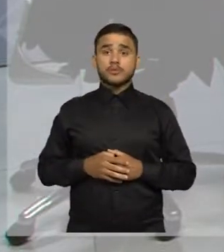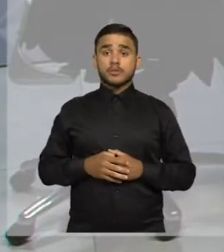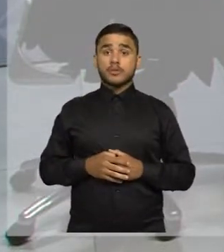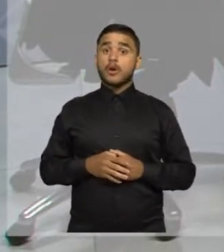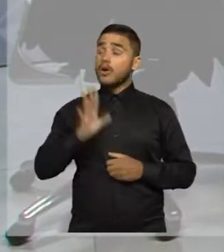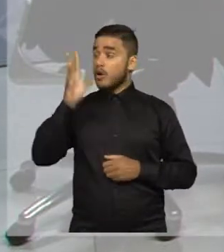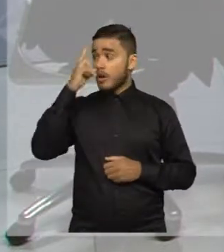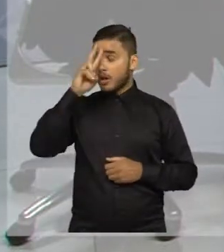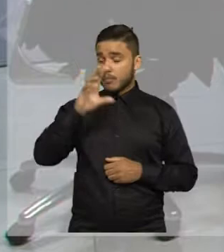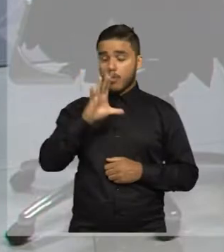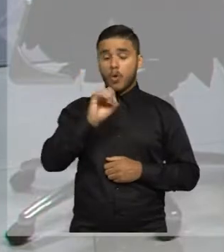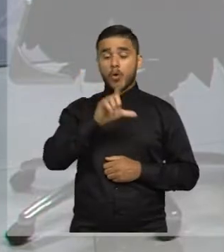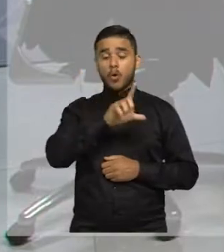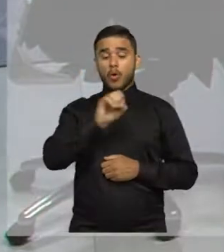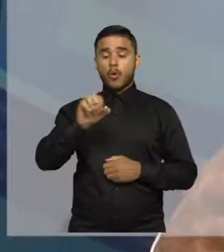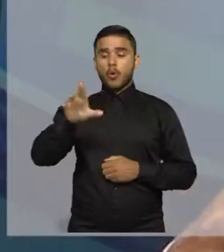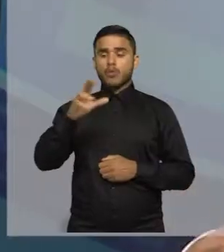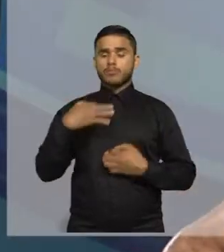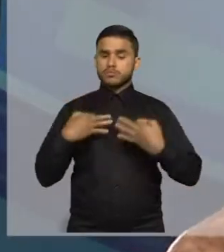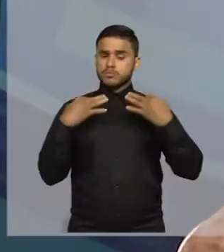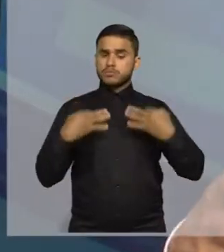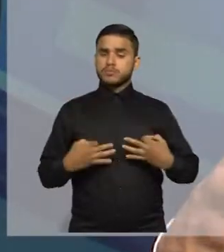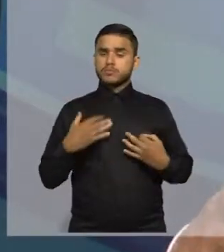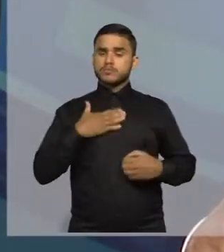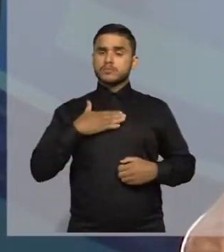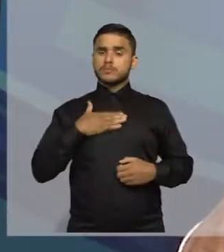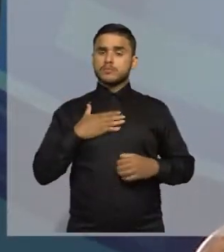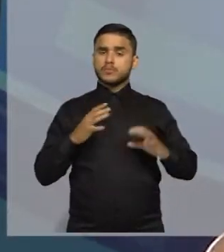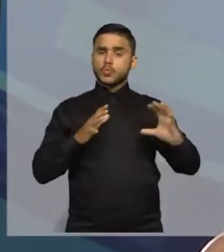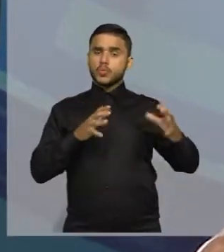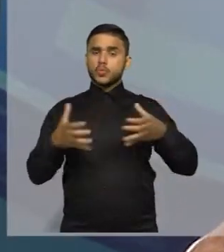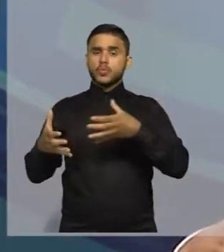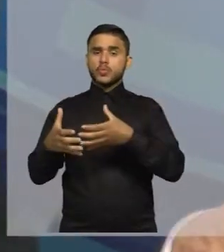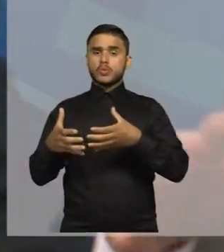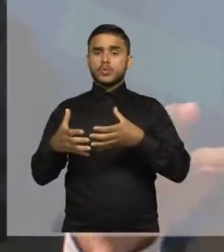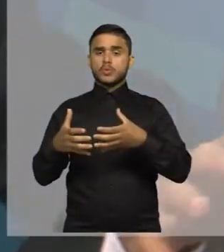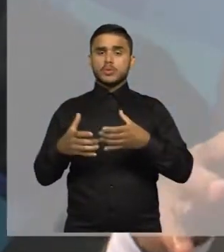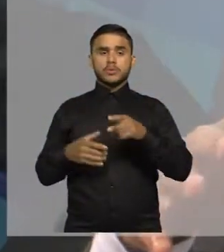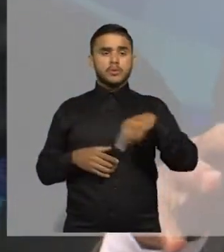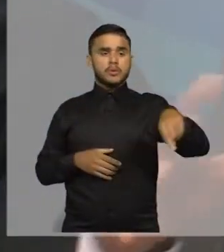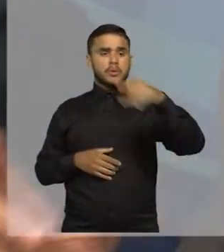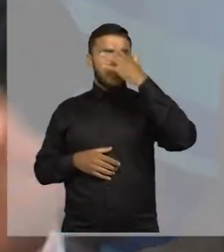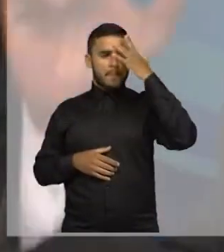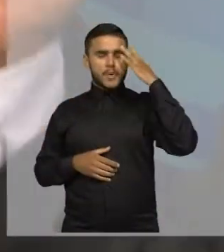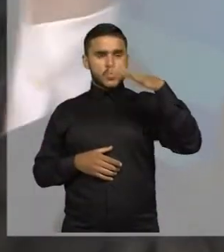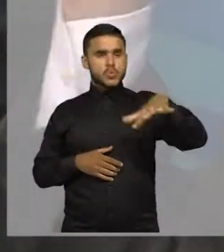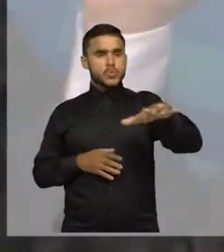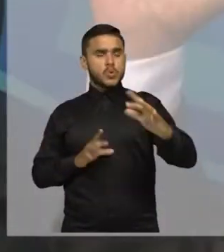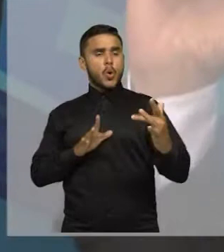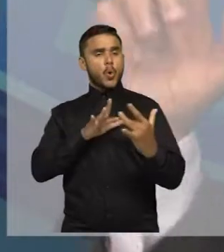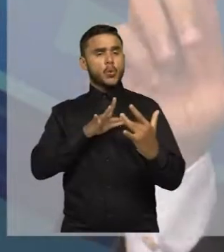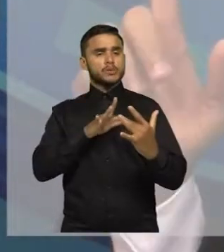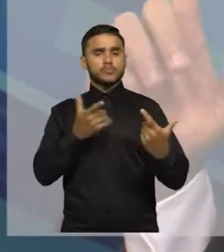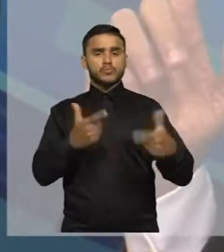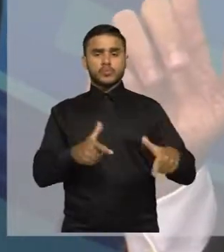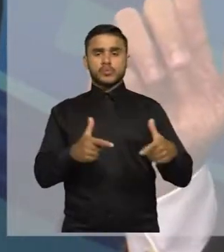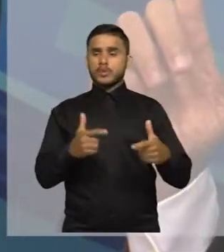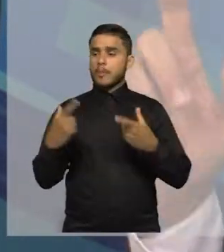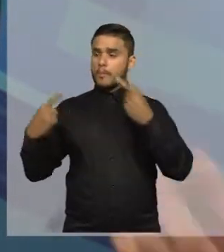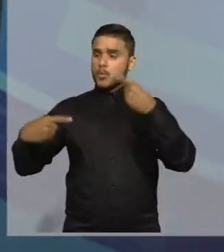igual. enquanto Collor era uma pessoa sofisticada e meio metida aristocrata, que não se aproximava do povo nem dos